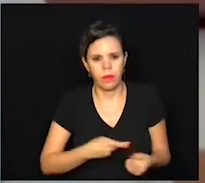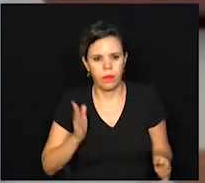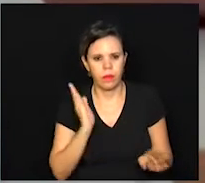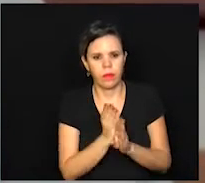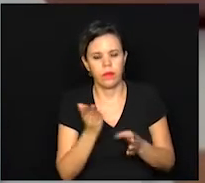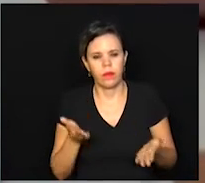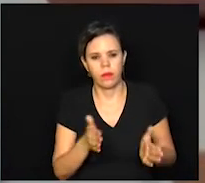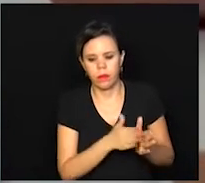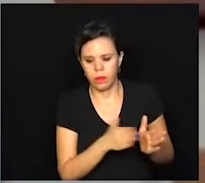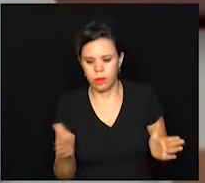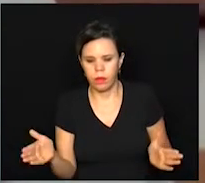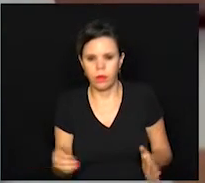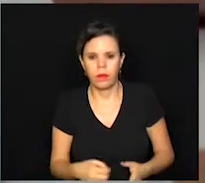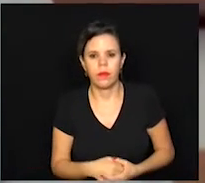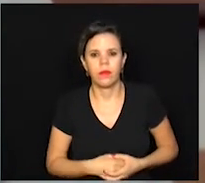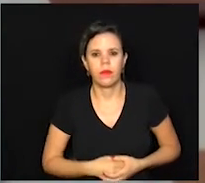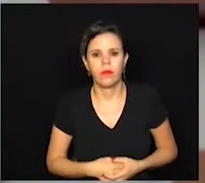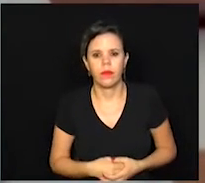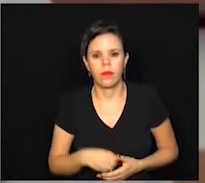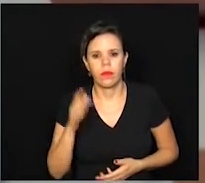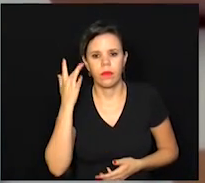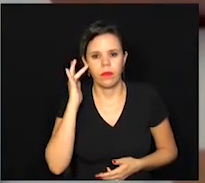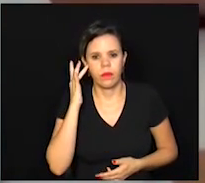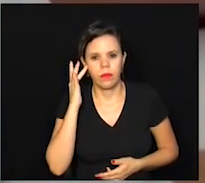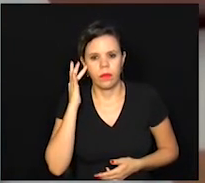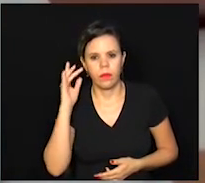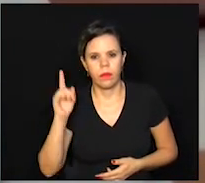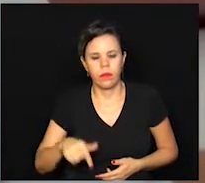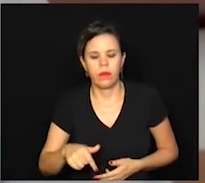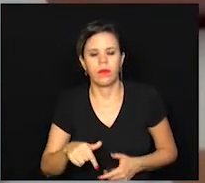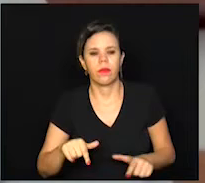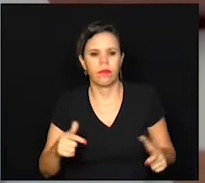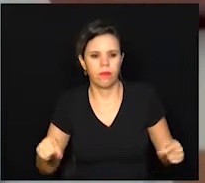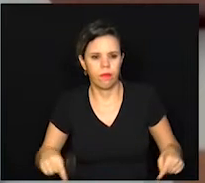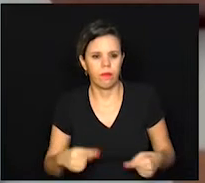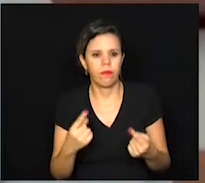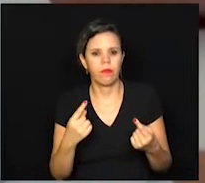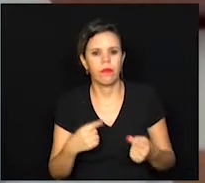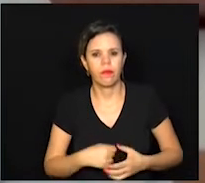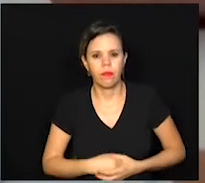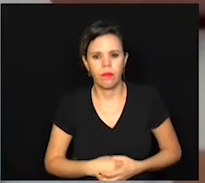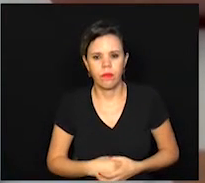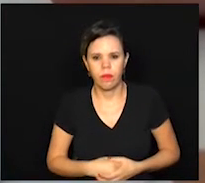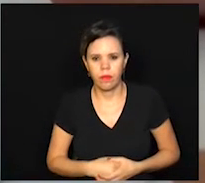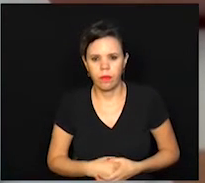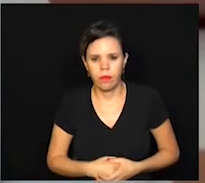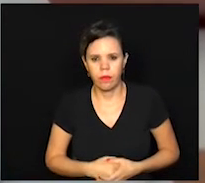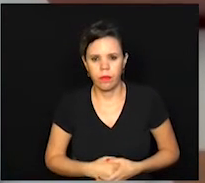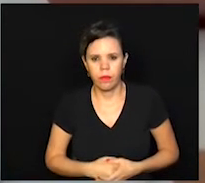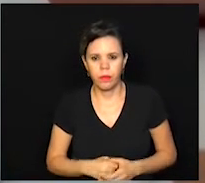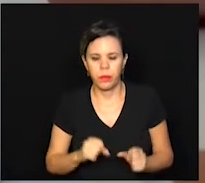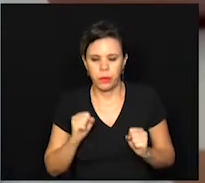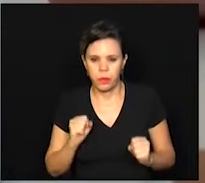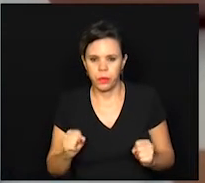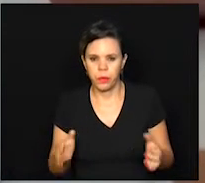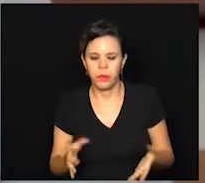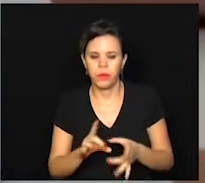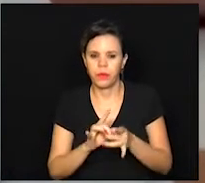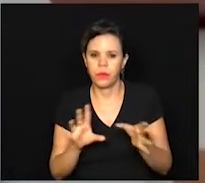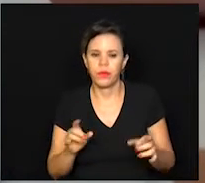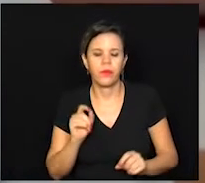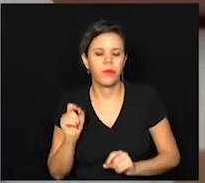naquele período. Então, eu acho que esse é o grande desafio, mas isso pode nos